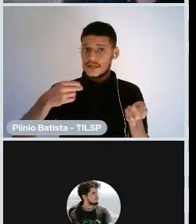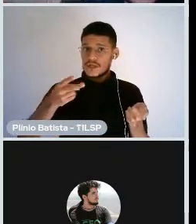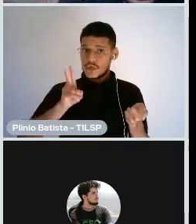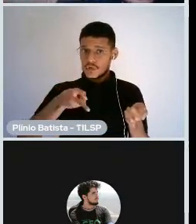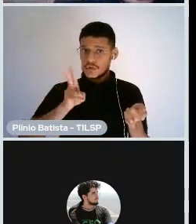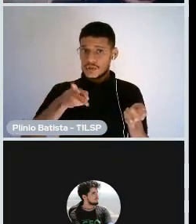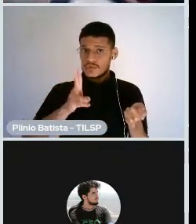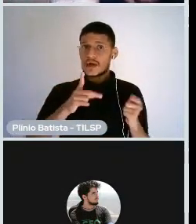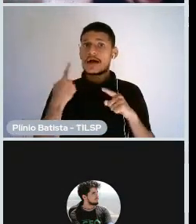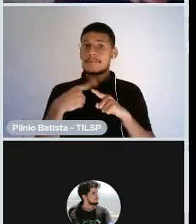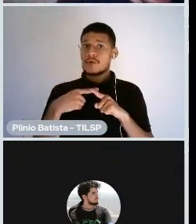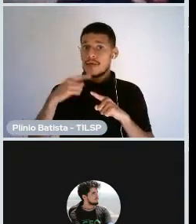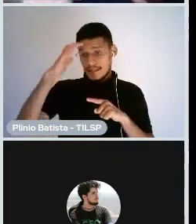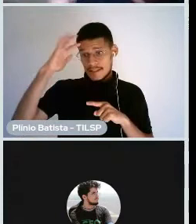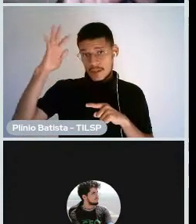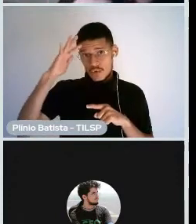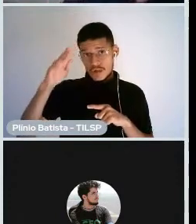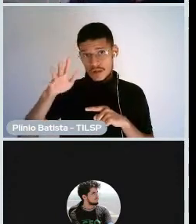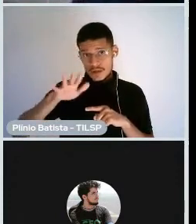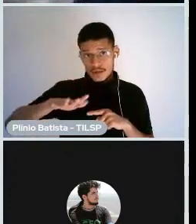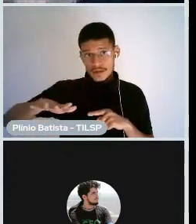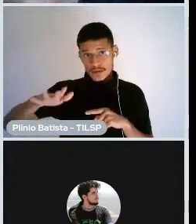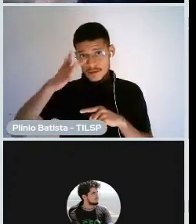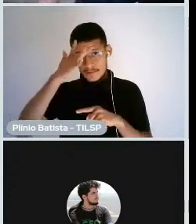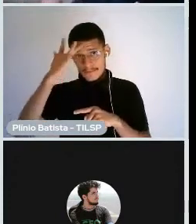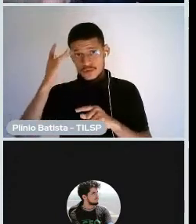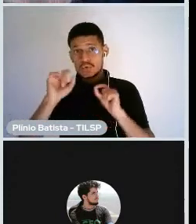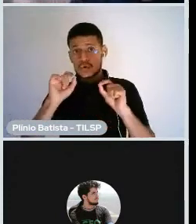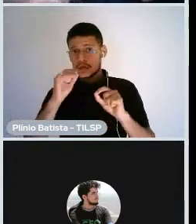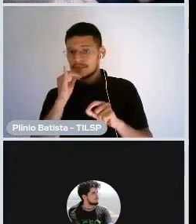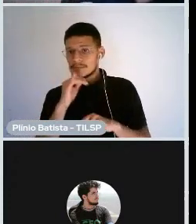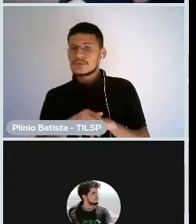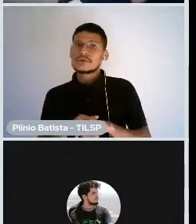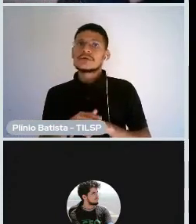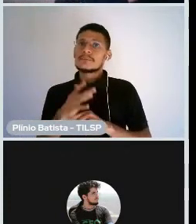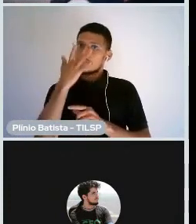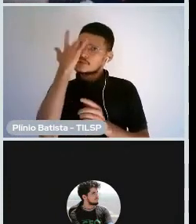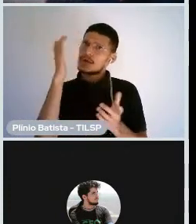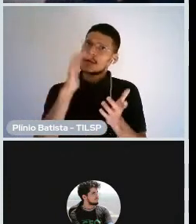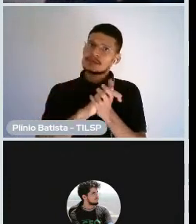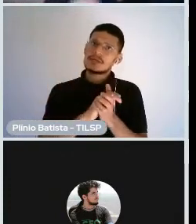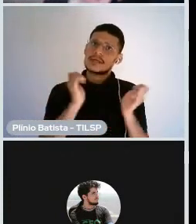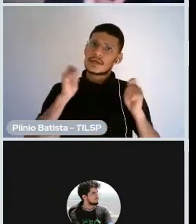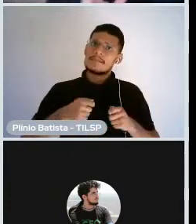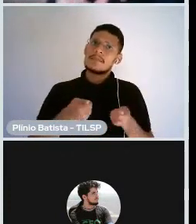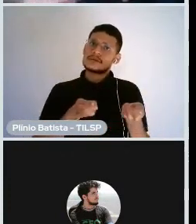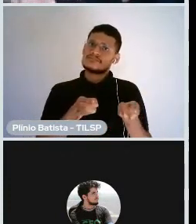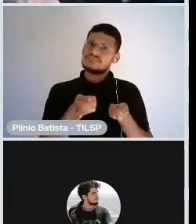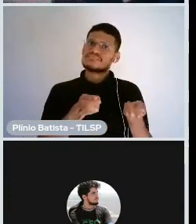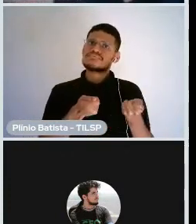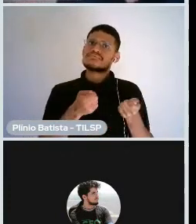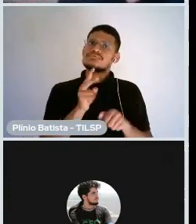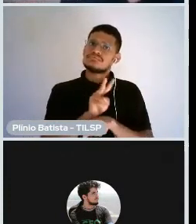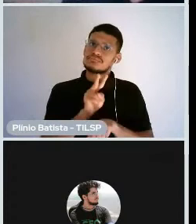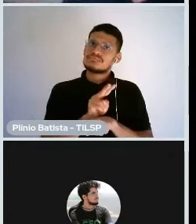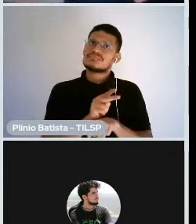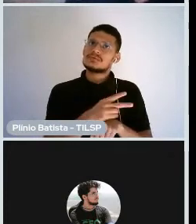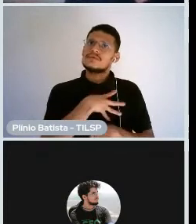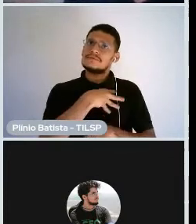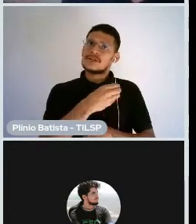na teoria deles, se as pessoas estão casadas, de fato, elas vão conseguir manter um filho que elas vão colocar no mundo. Basicamente isso,